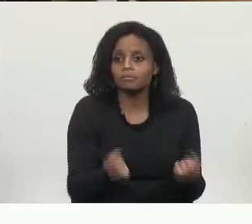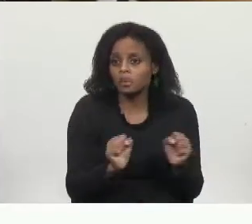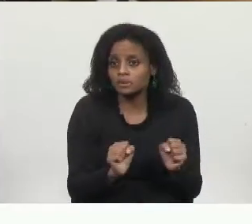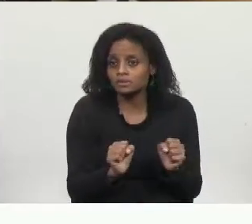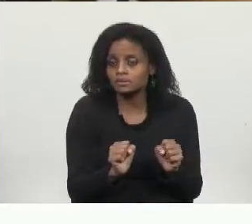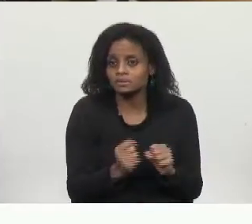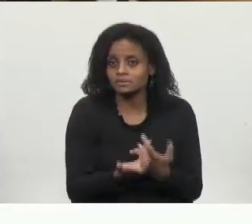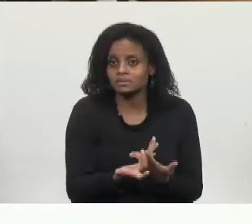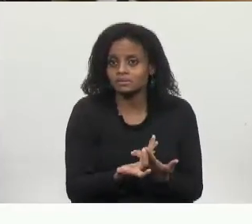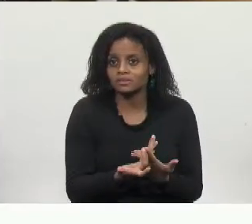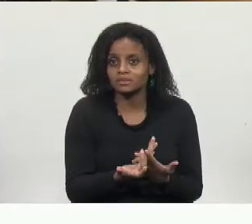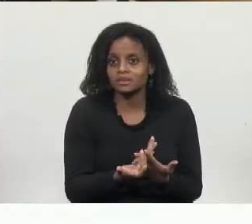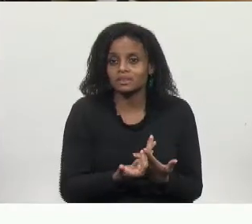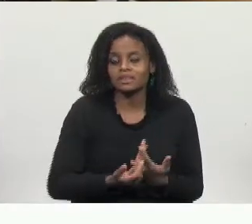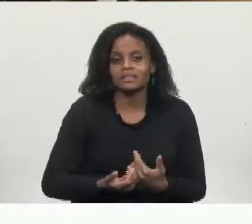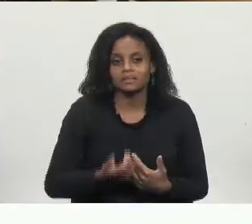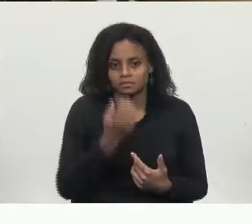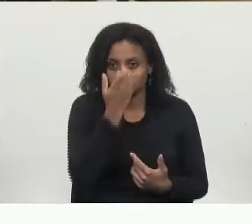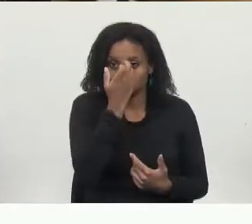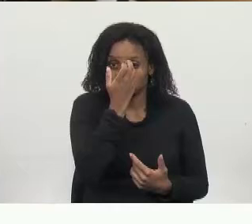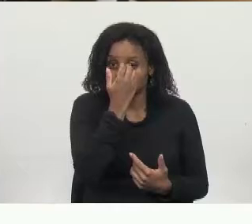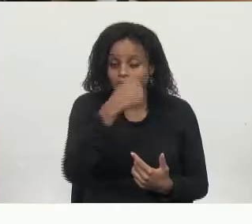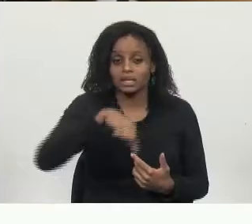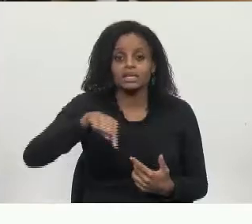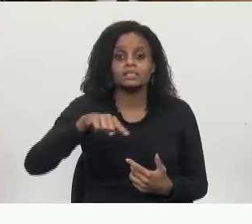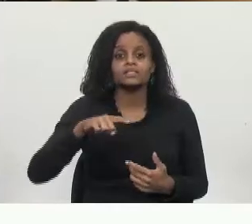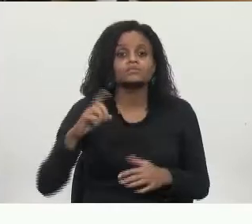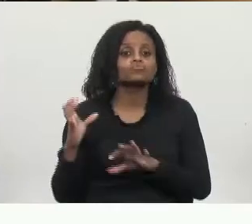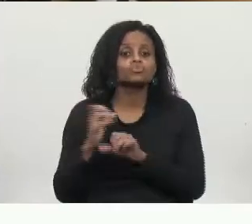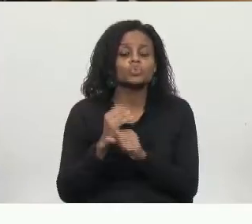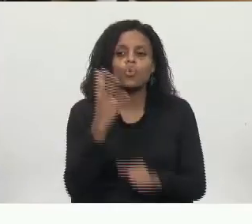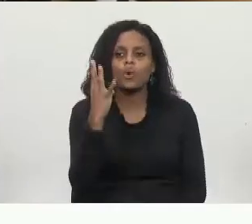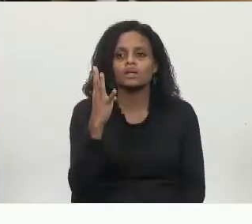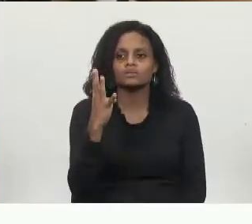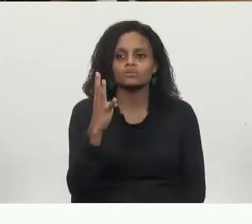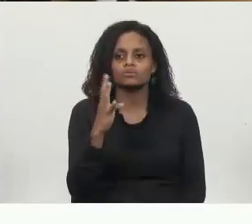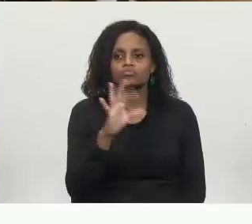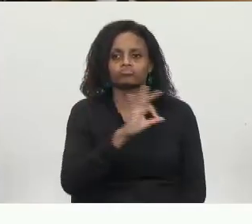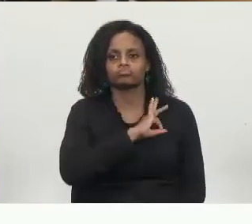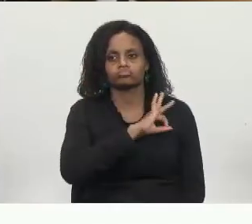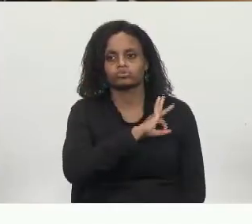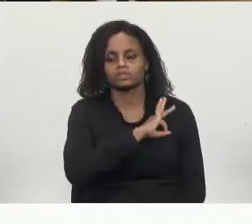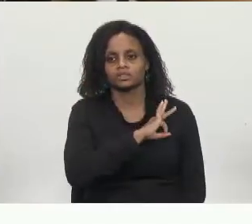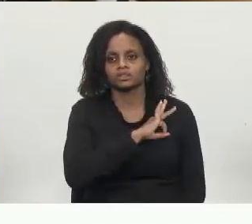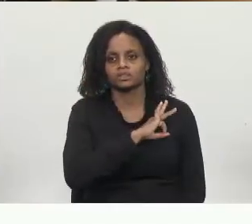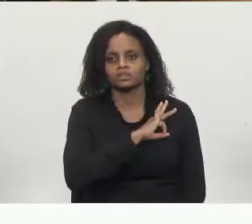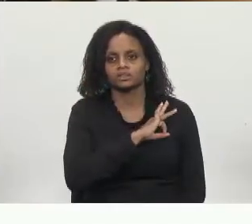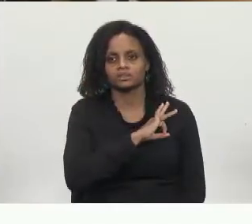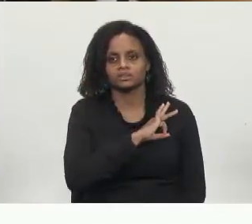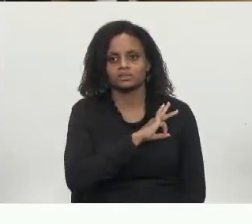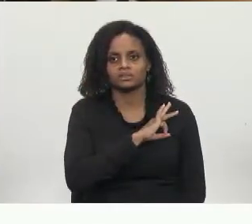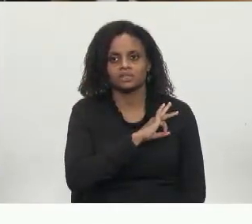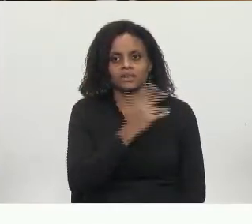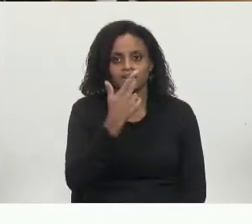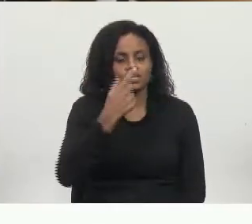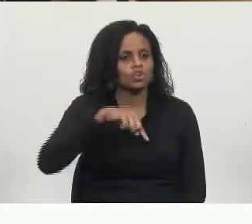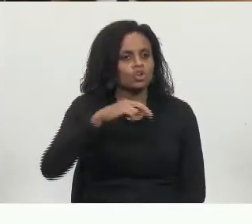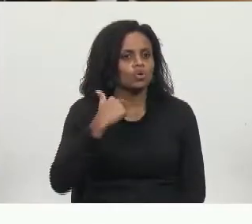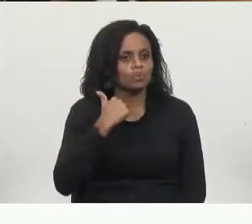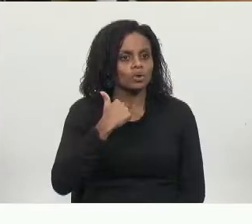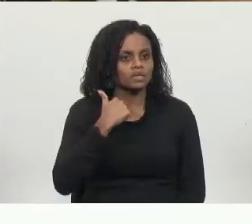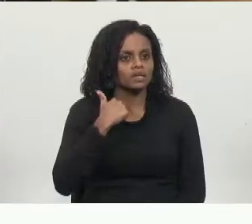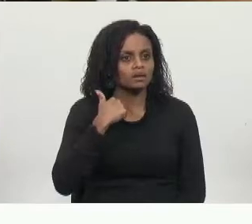querer limitar. Aqui são 4 policiais. Dizer que nós não podemos entrarmos armados dentro do